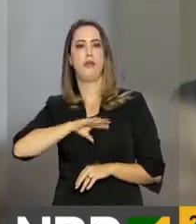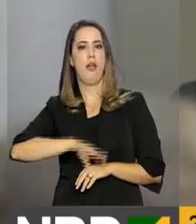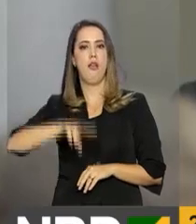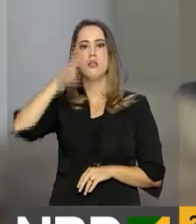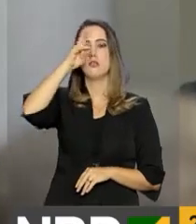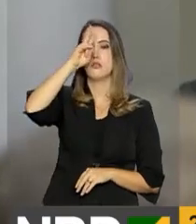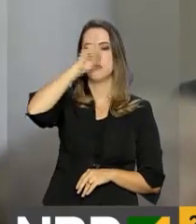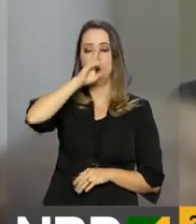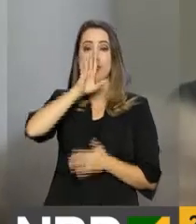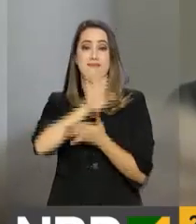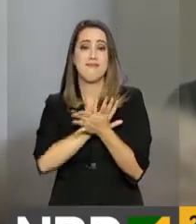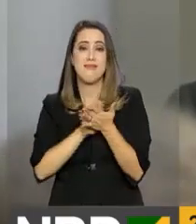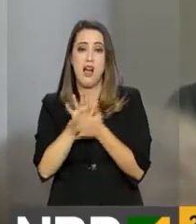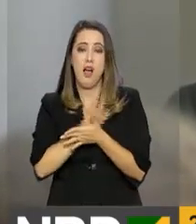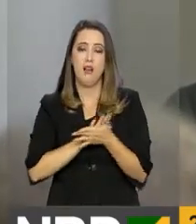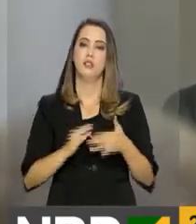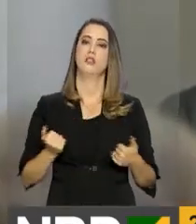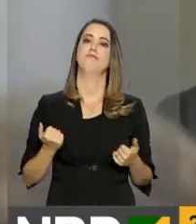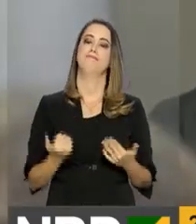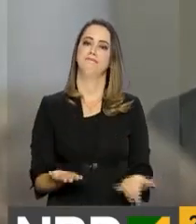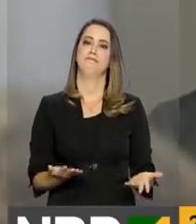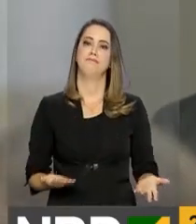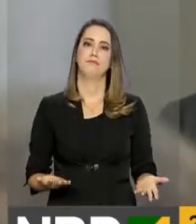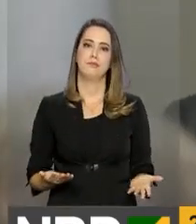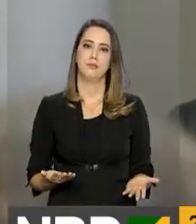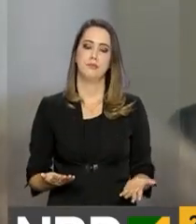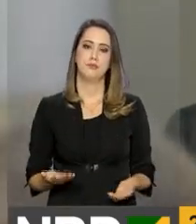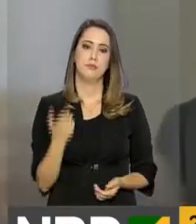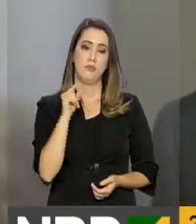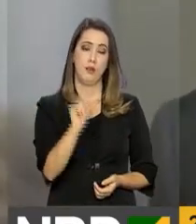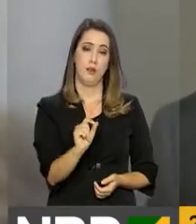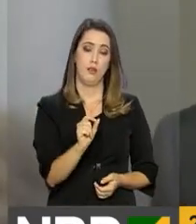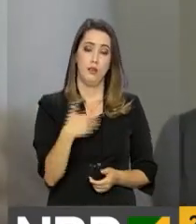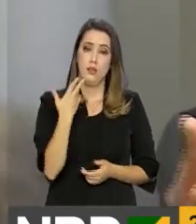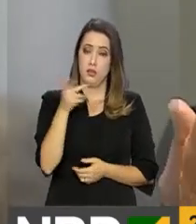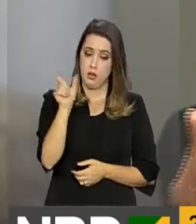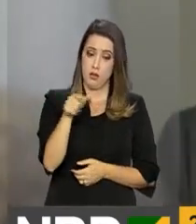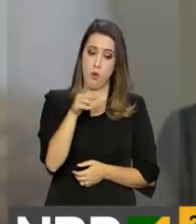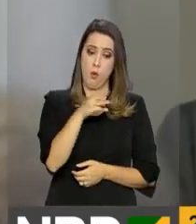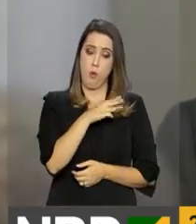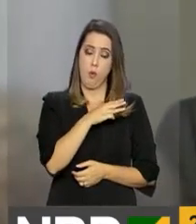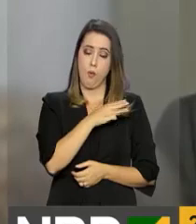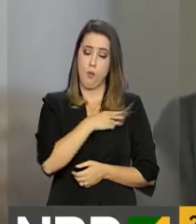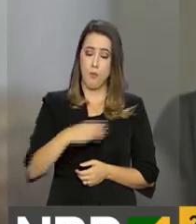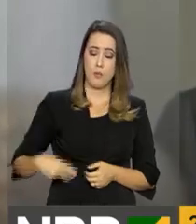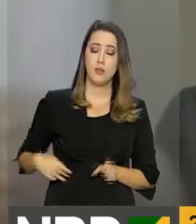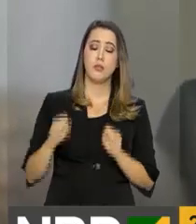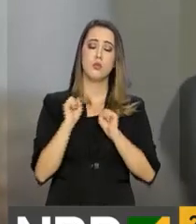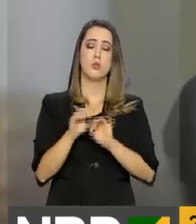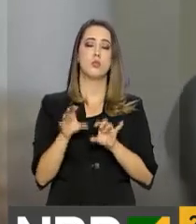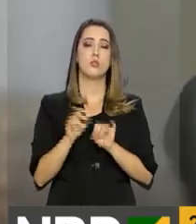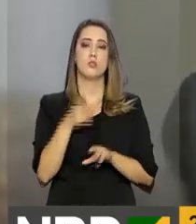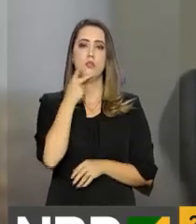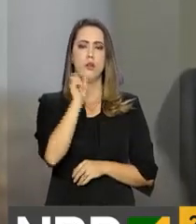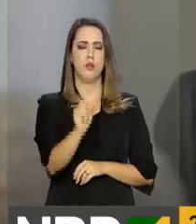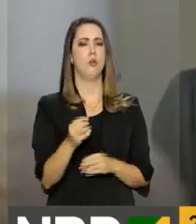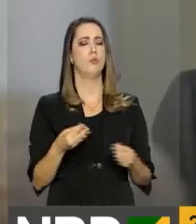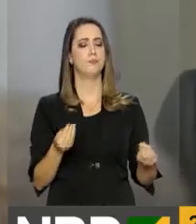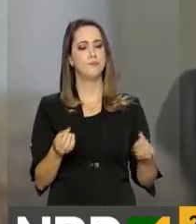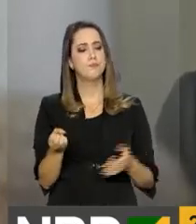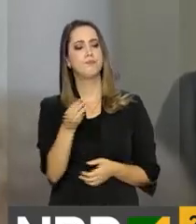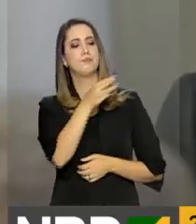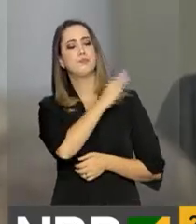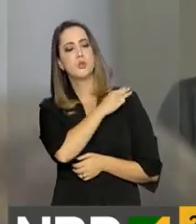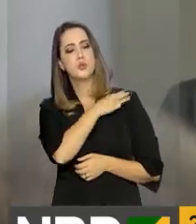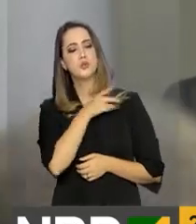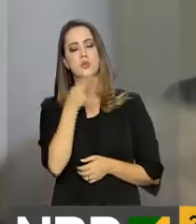ensino fundamental como o ensino médio. Quando o Mendonça Filho, ministro da Educação, me trouxe a hipótese da reforma, ele disse,